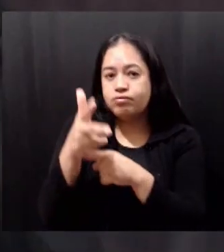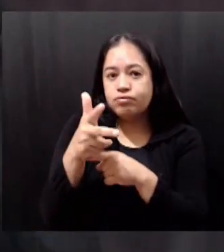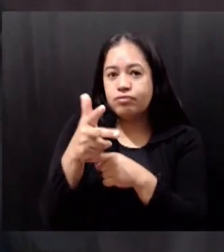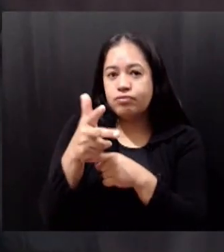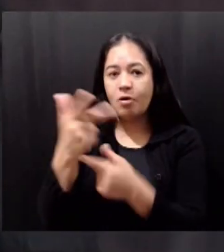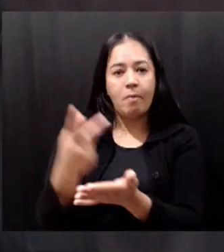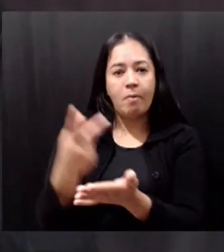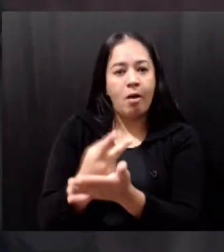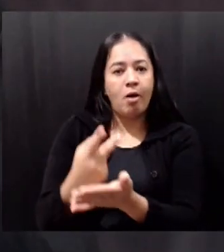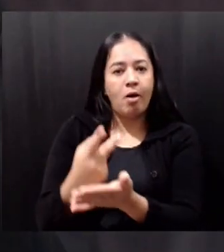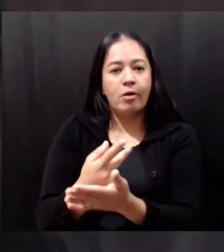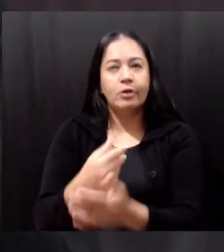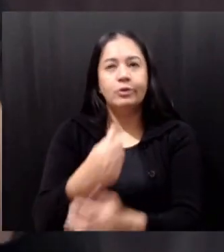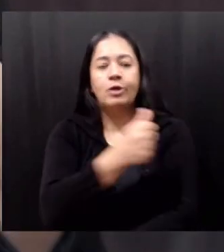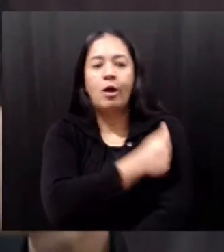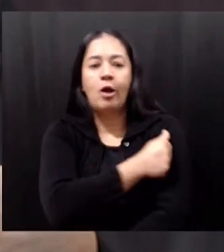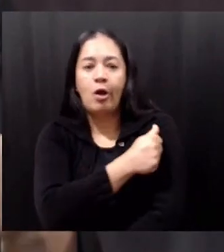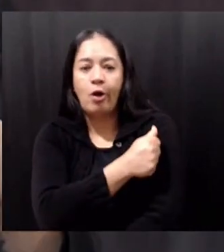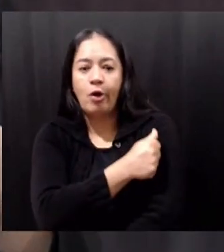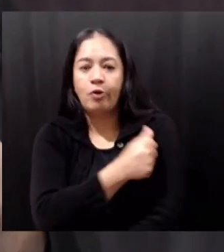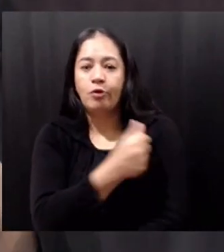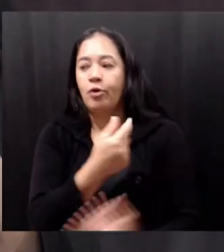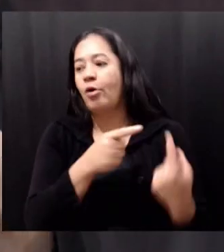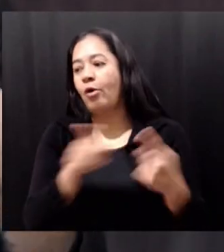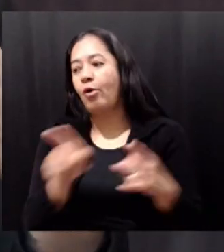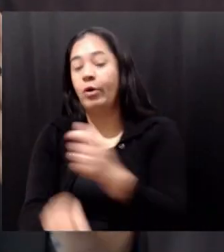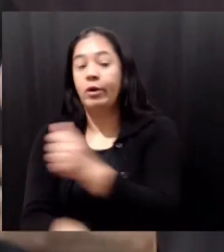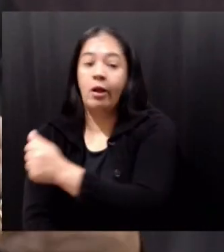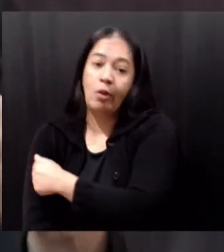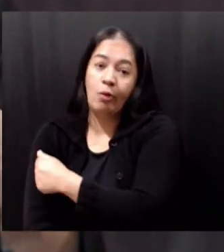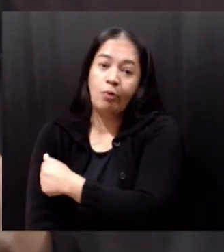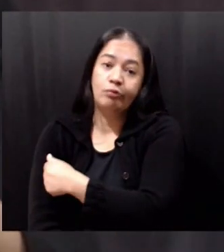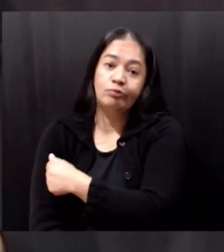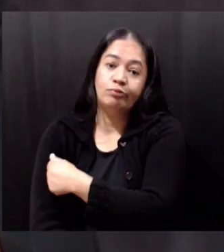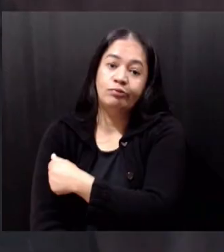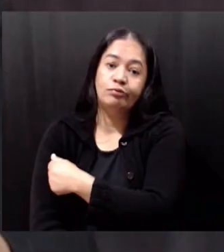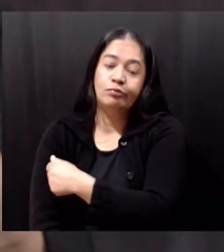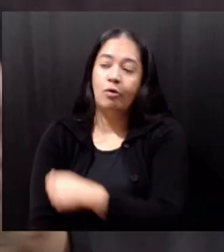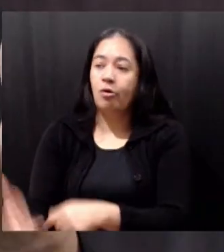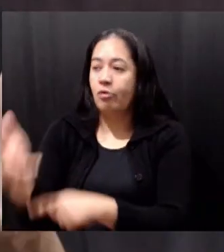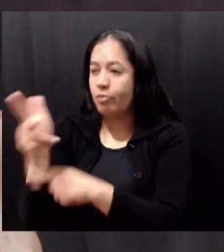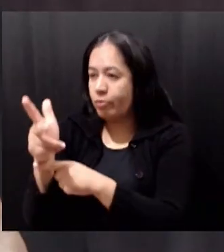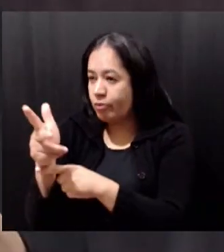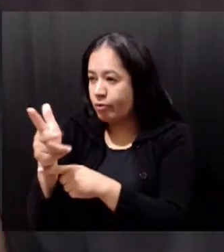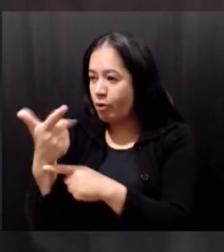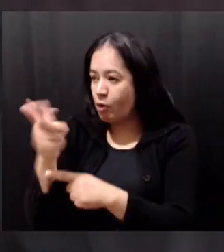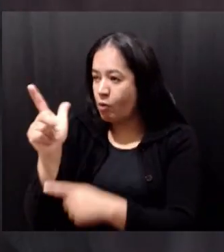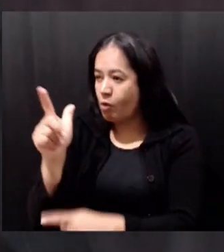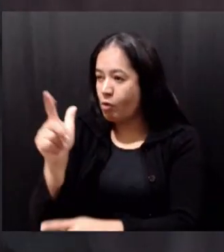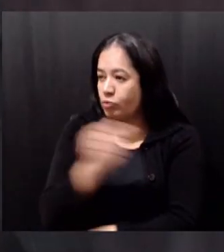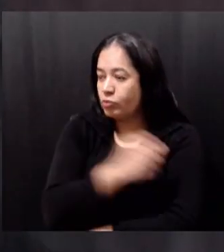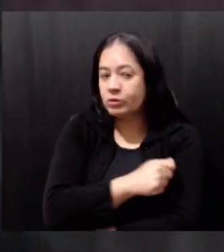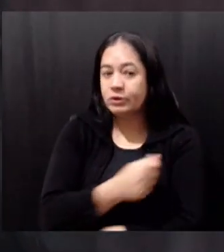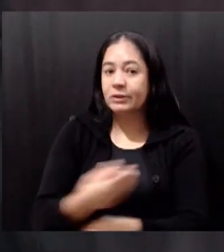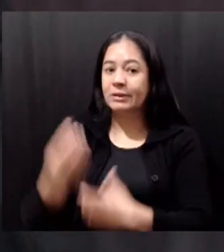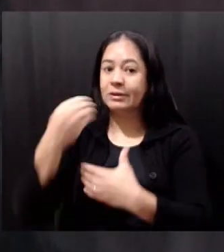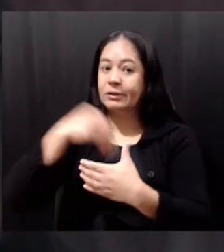alunos contra alunos. Então, alunos filmando outros colegas no banheiro, por